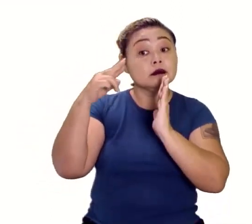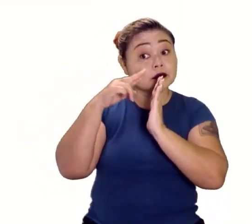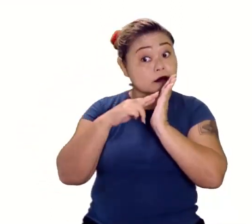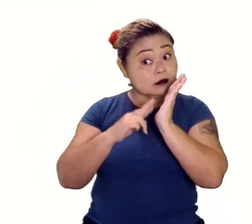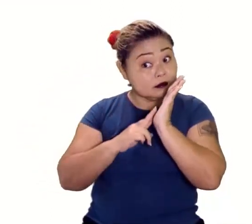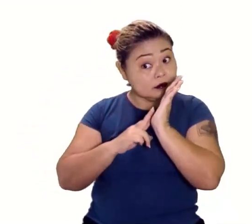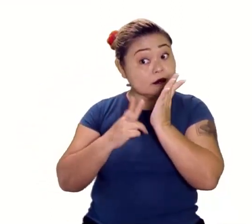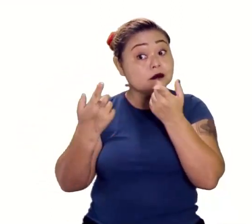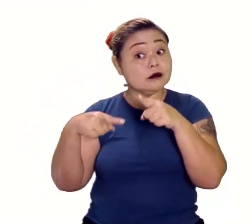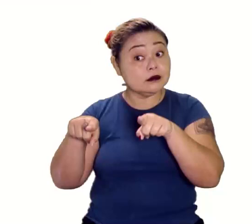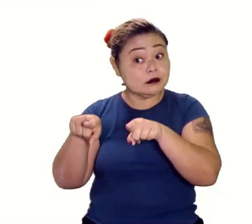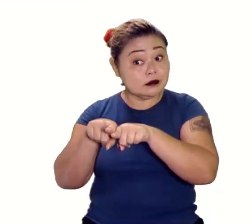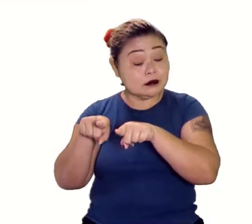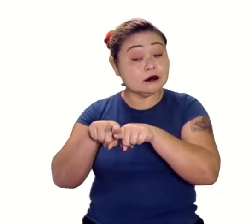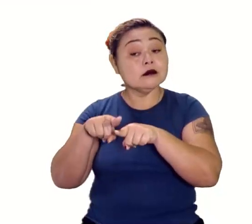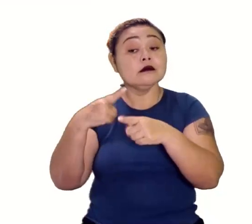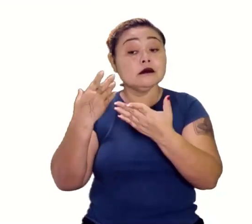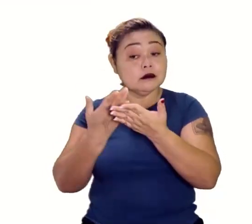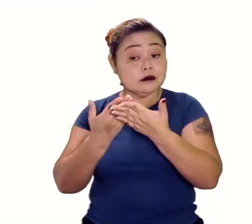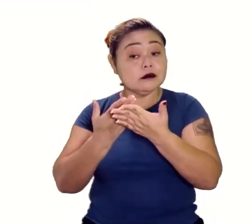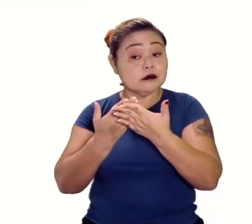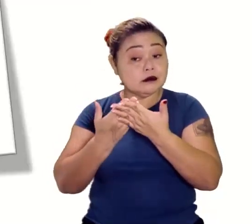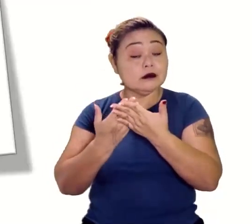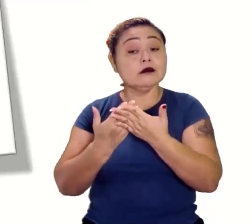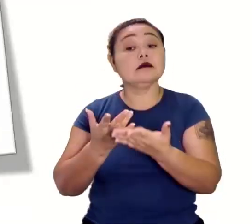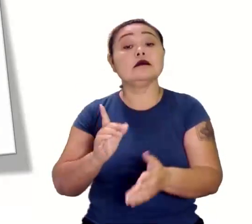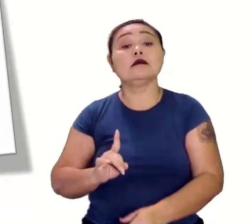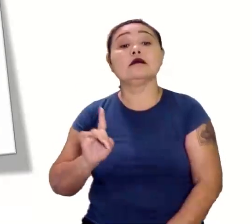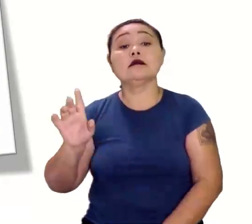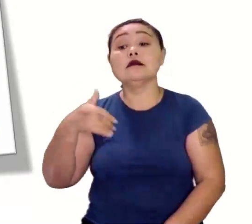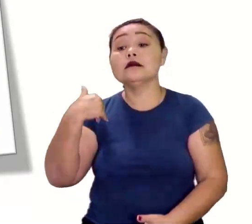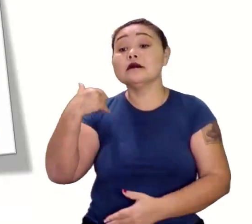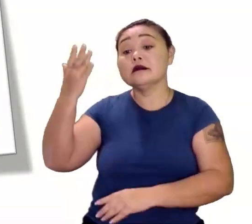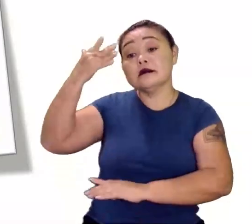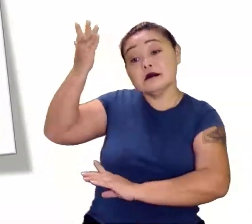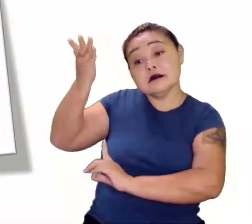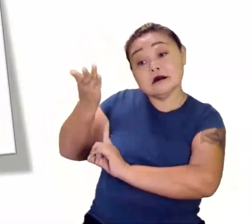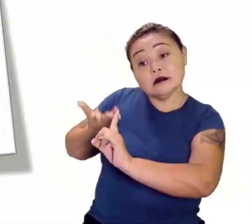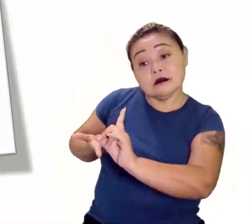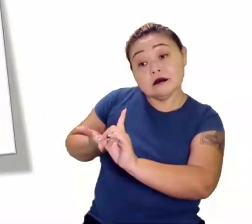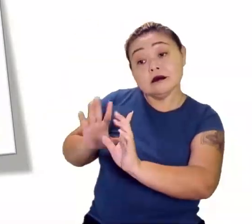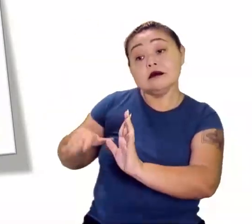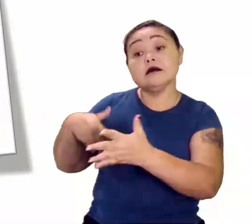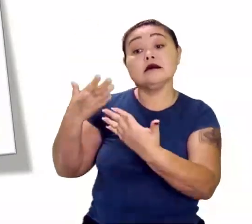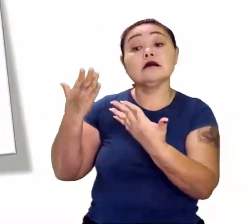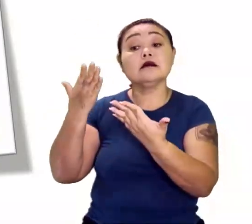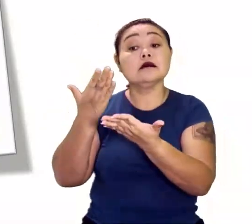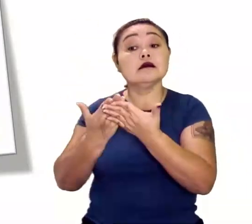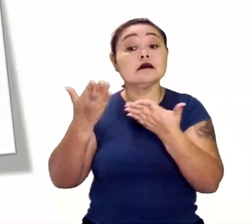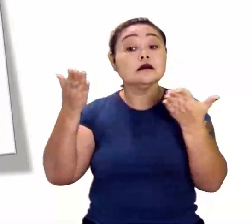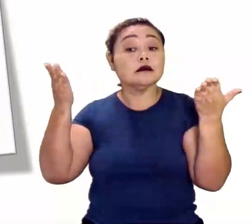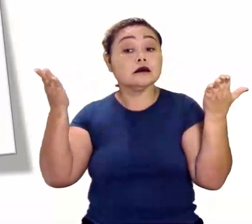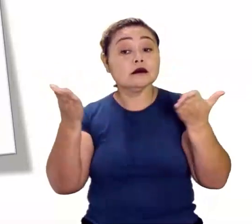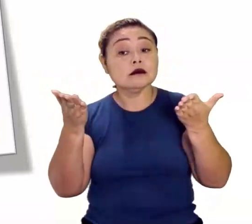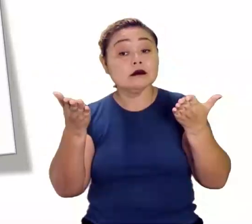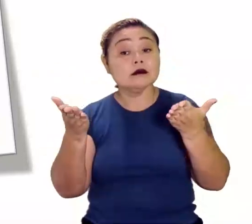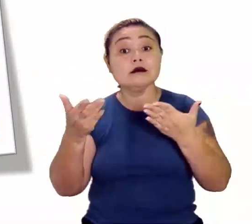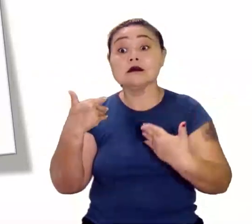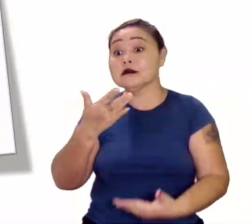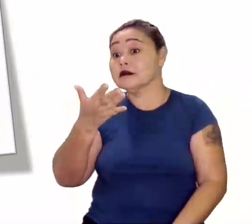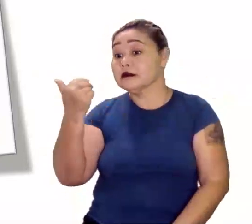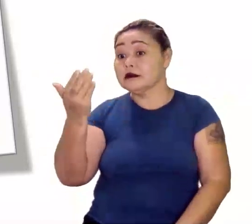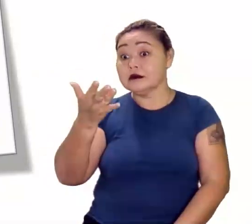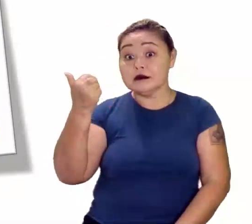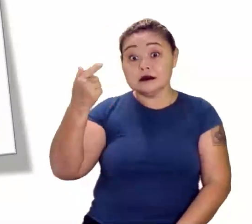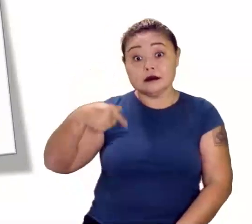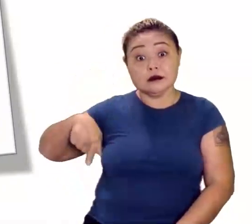as operações também, certo? Isso mesmo. E vamos ao oferecimento do dia. A aula de hoje vai parar. Vamos